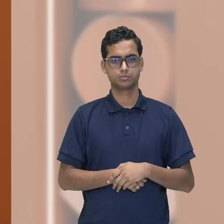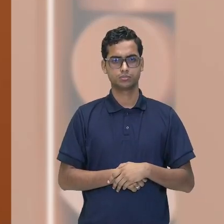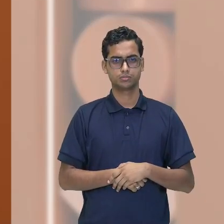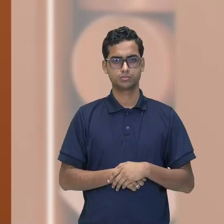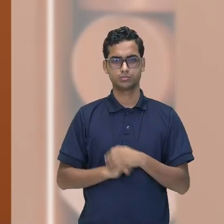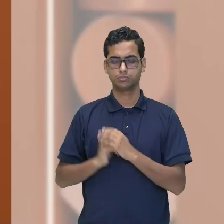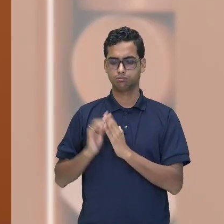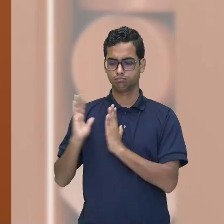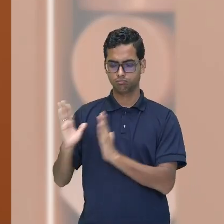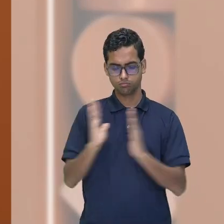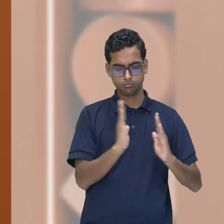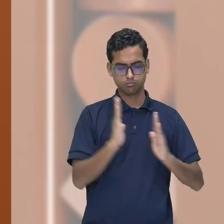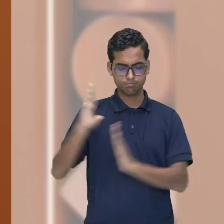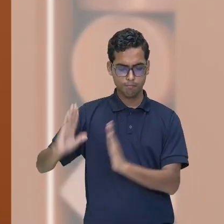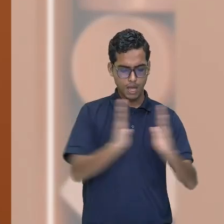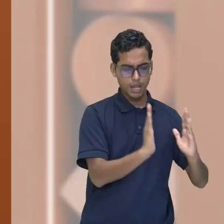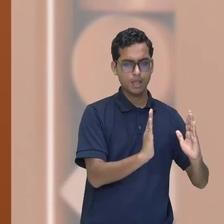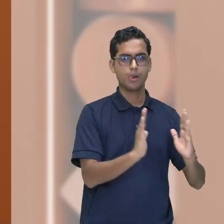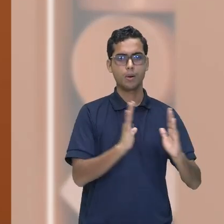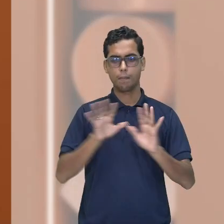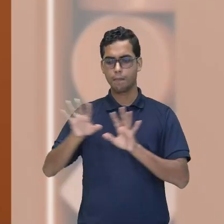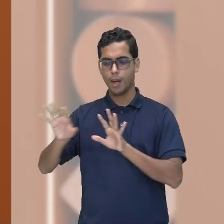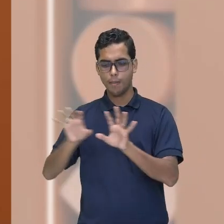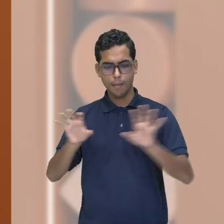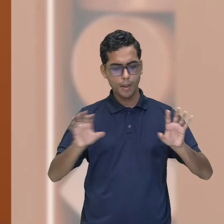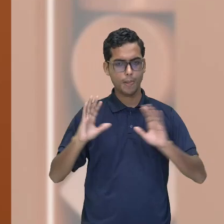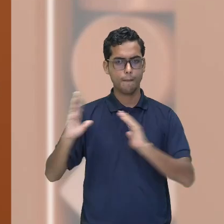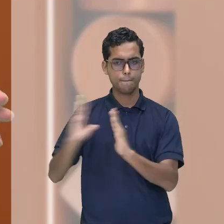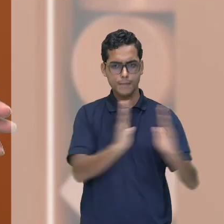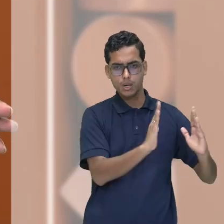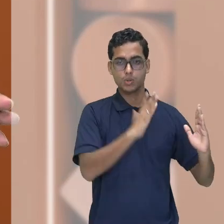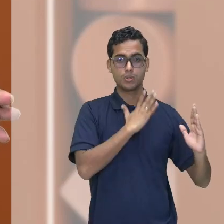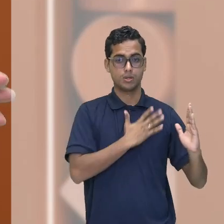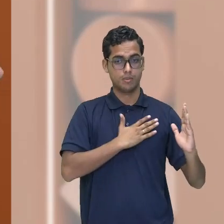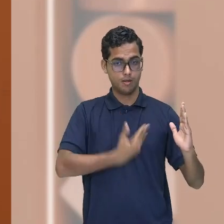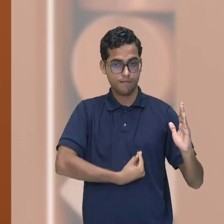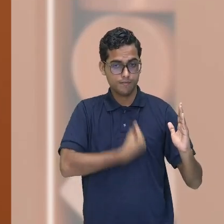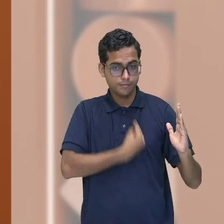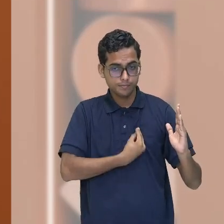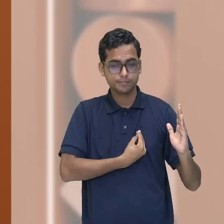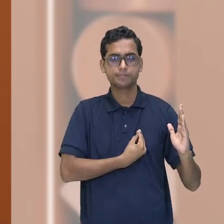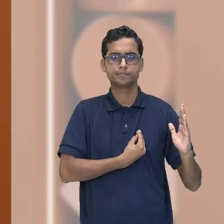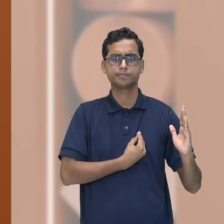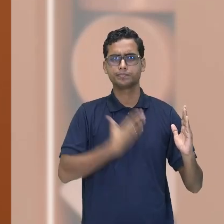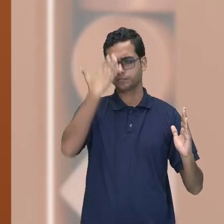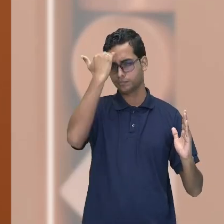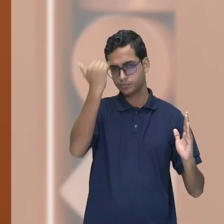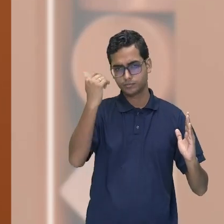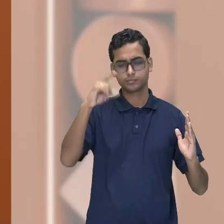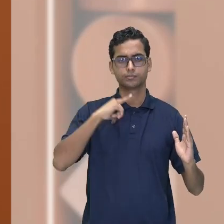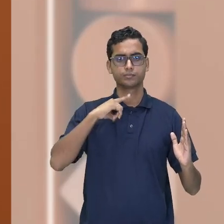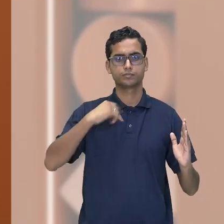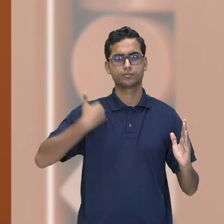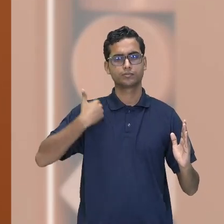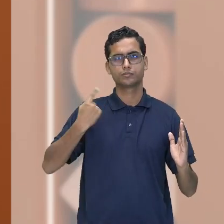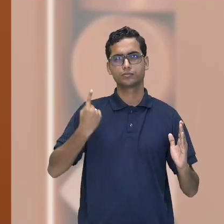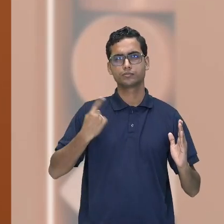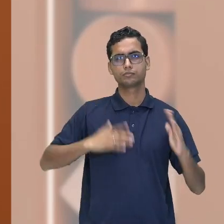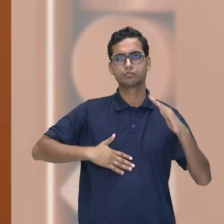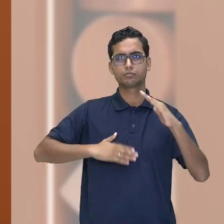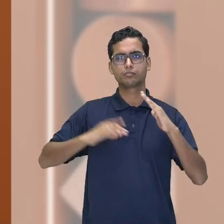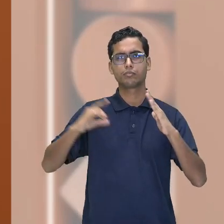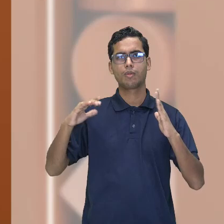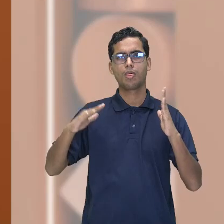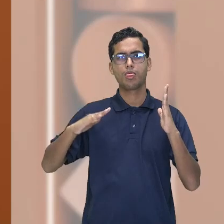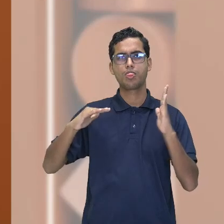da minha vida, né? Porque no meu tempo cronológico, eu sei que até os meus 10 anos, 11 anos,